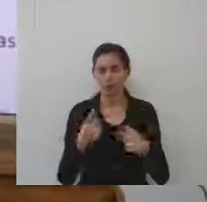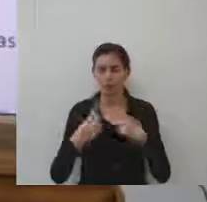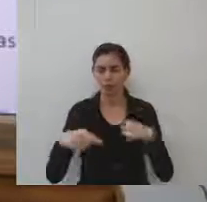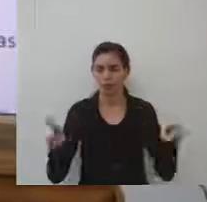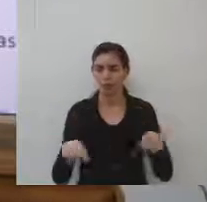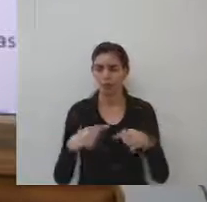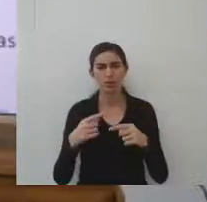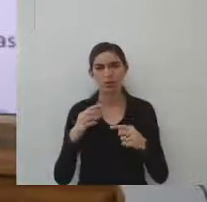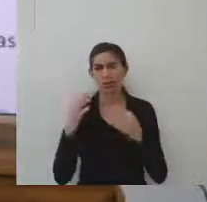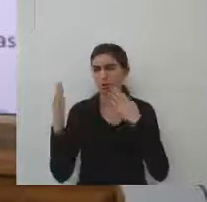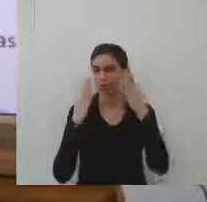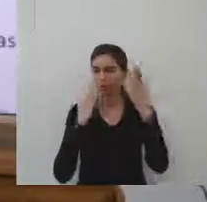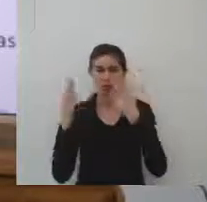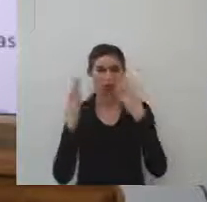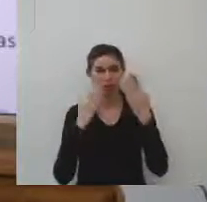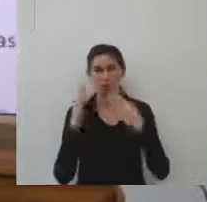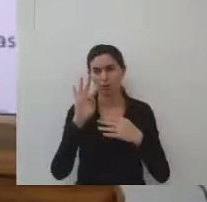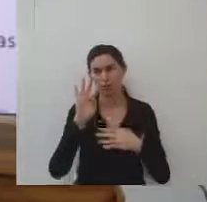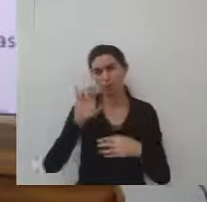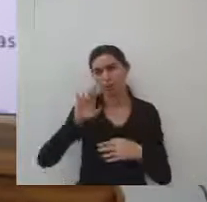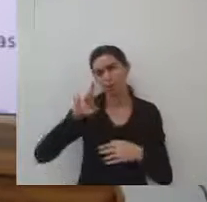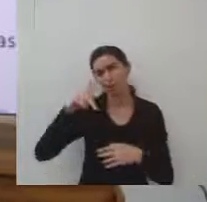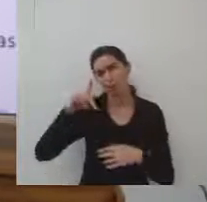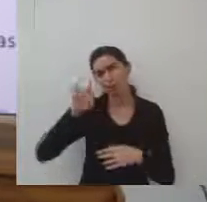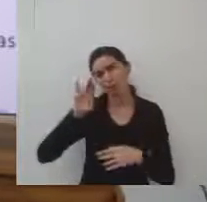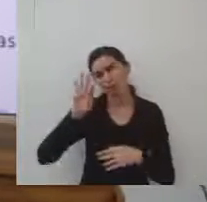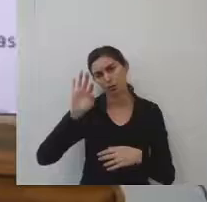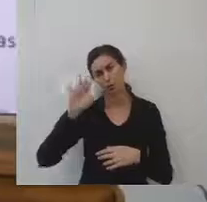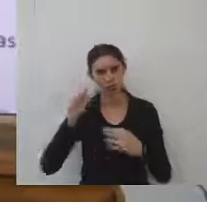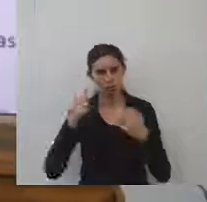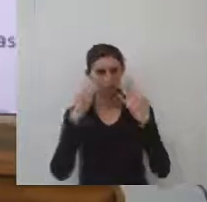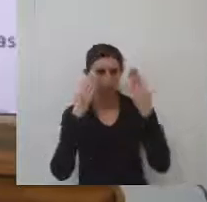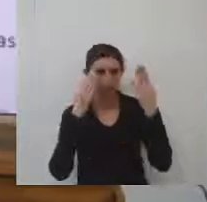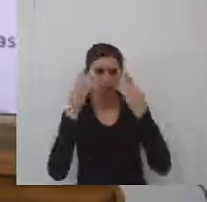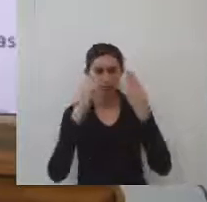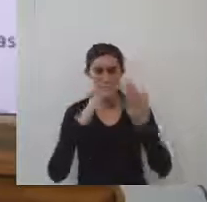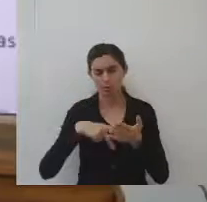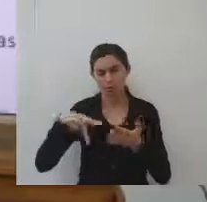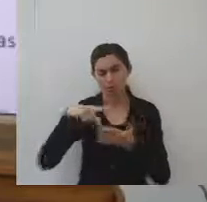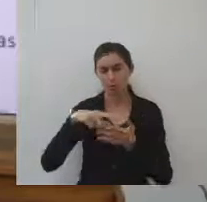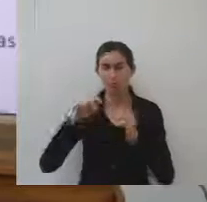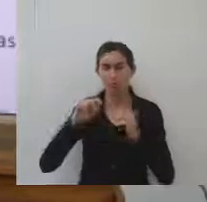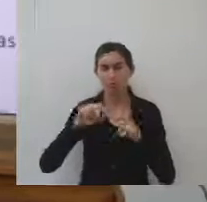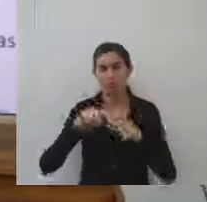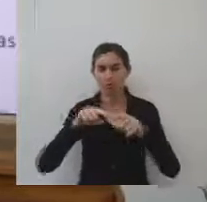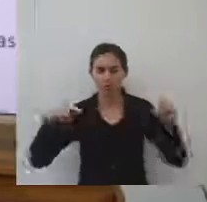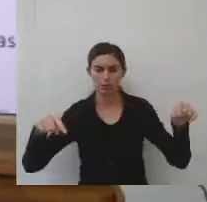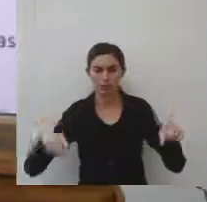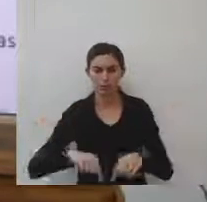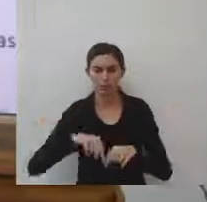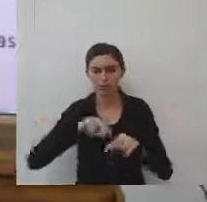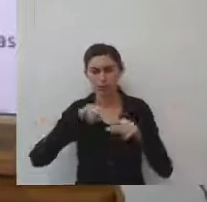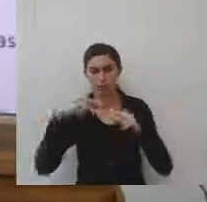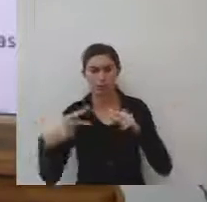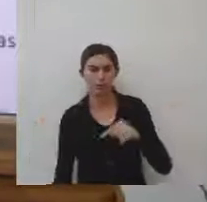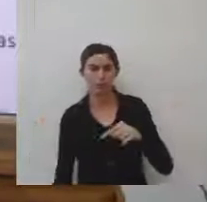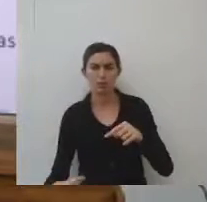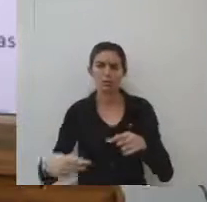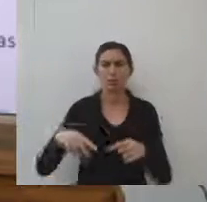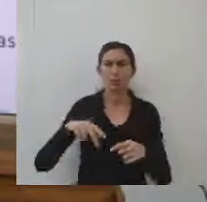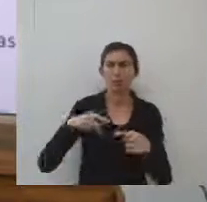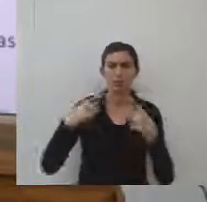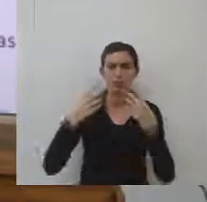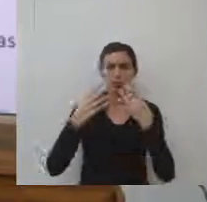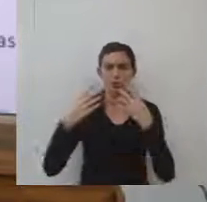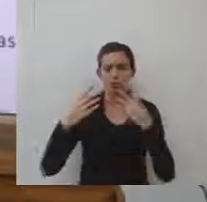danças terapias, as danças terapêuticas. As danças que podem ser da piscina, as danças